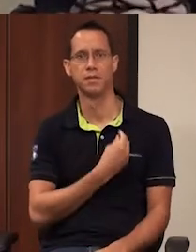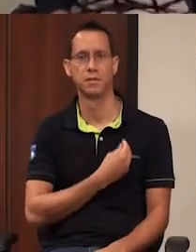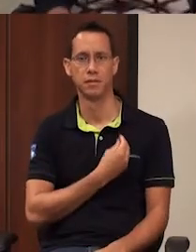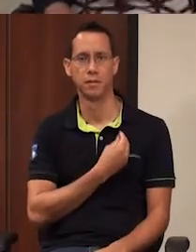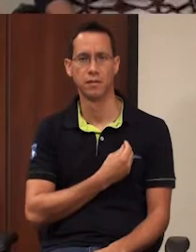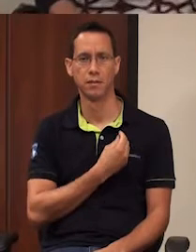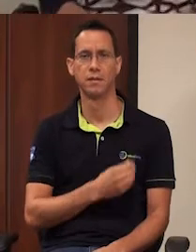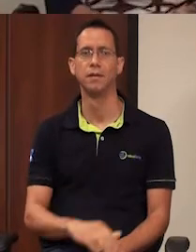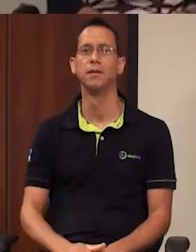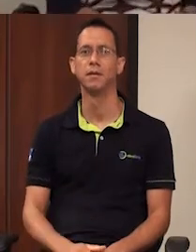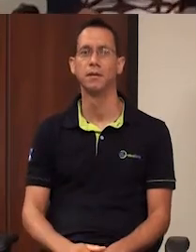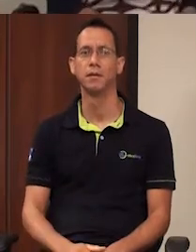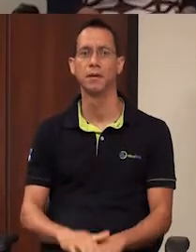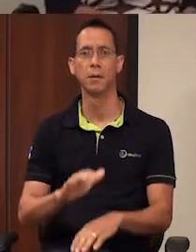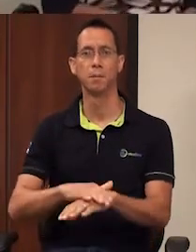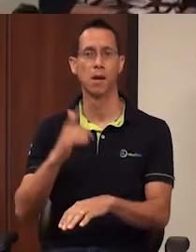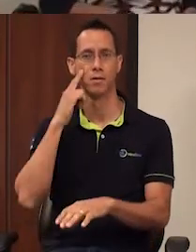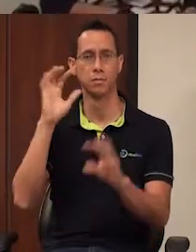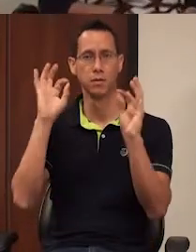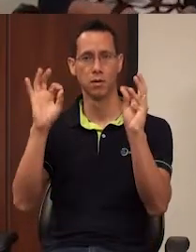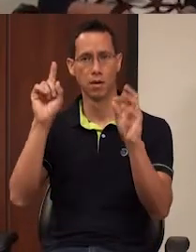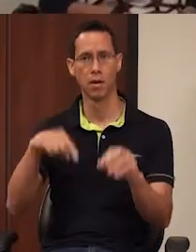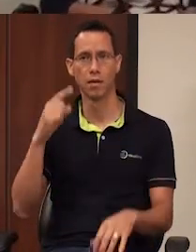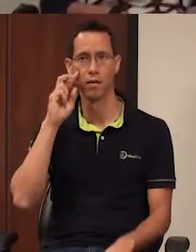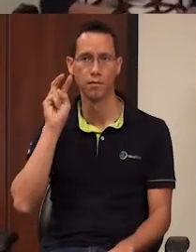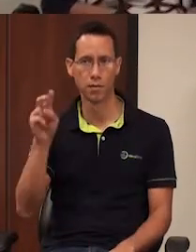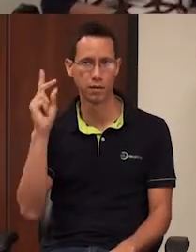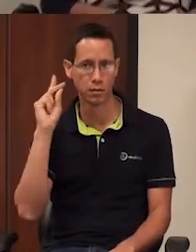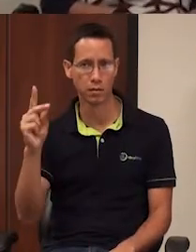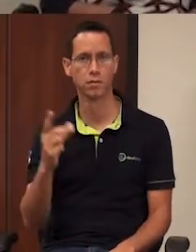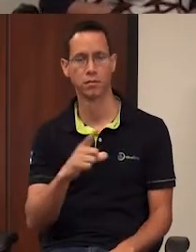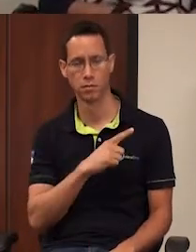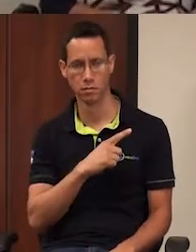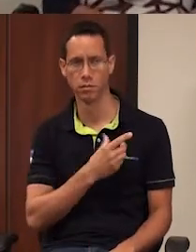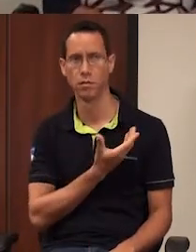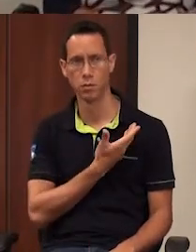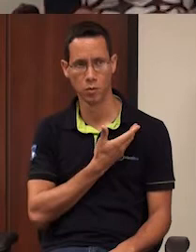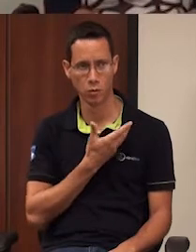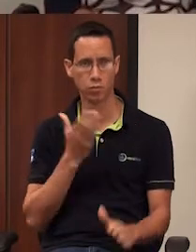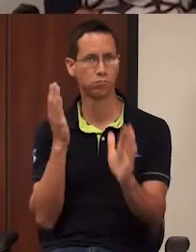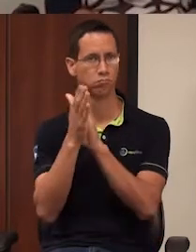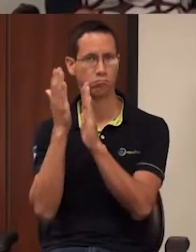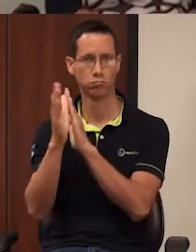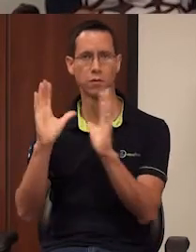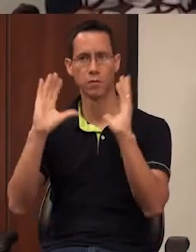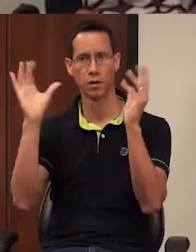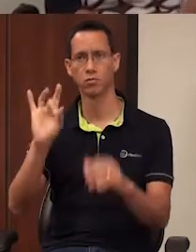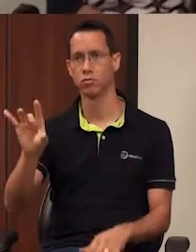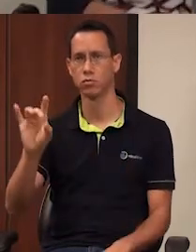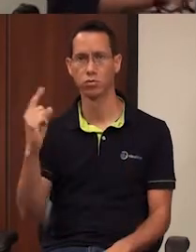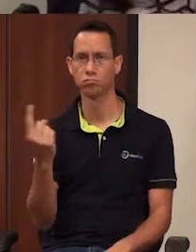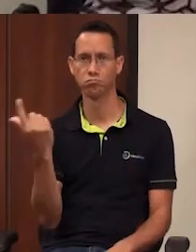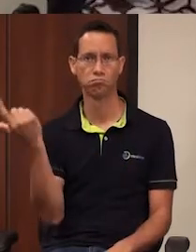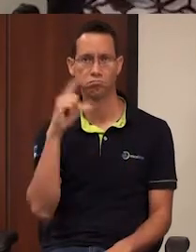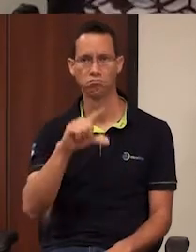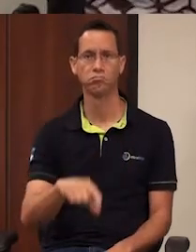a vida dele. E a coisa mais maravilhosa que tem é ver que ele tem amigos, ele vai para as festas sozinho,